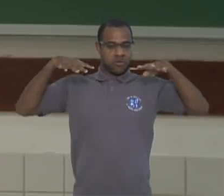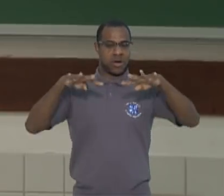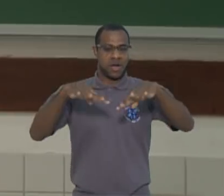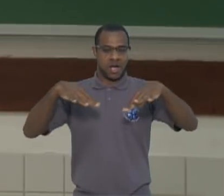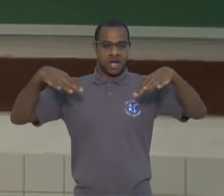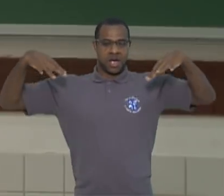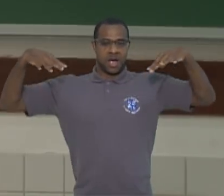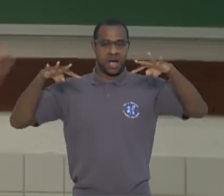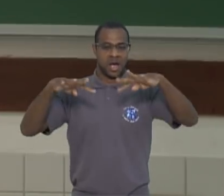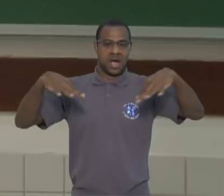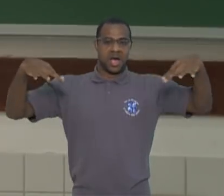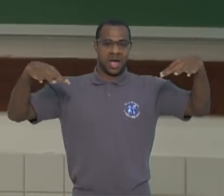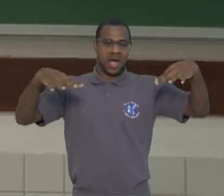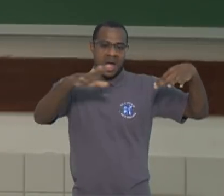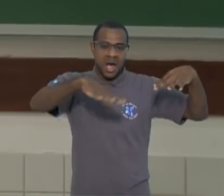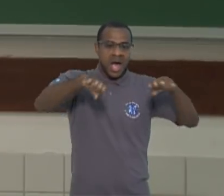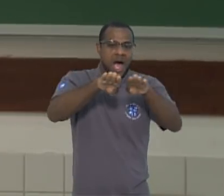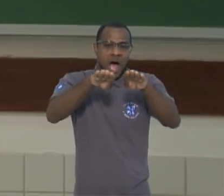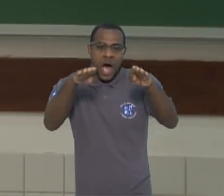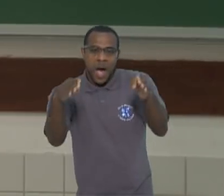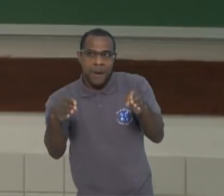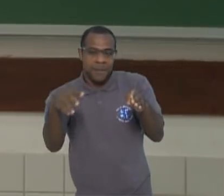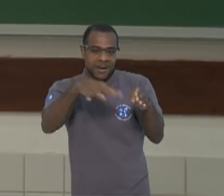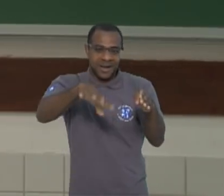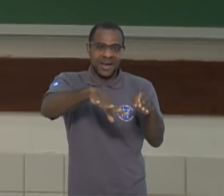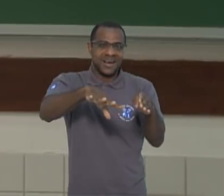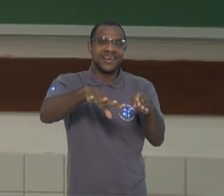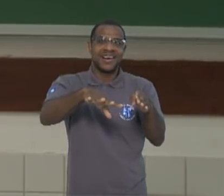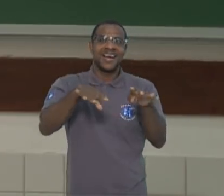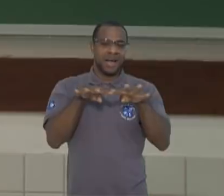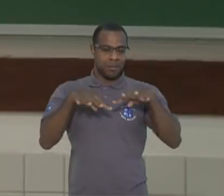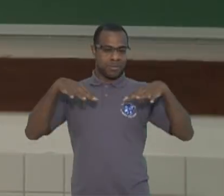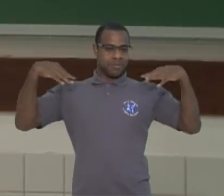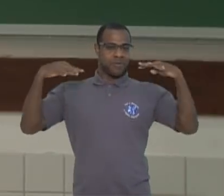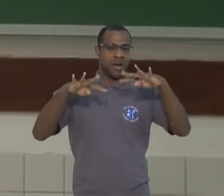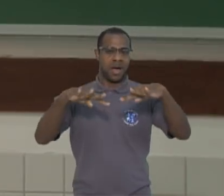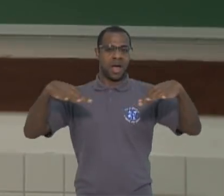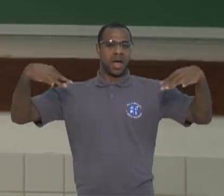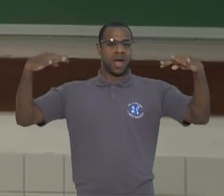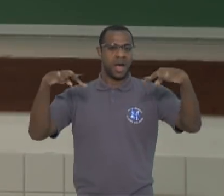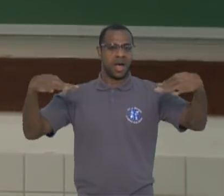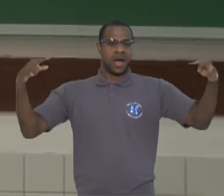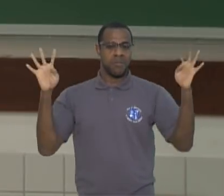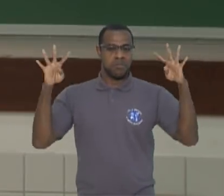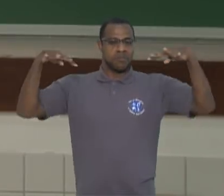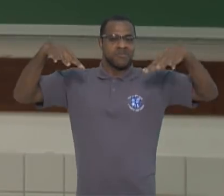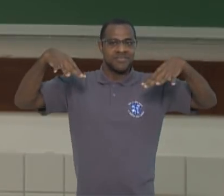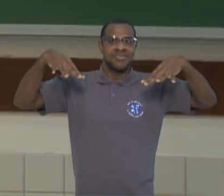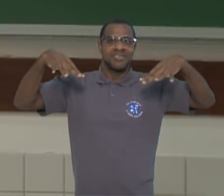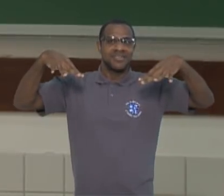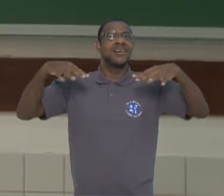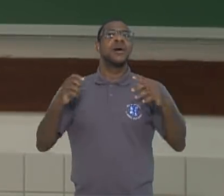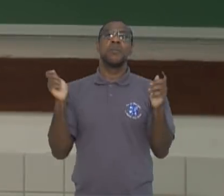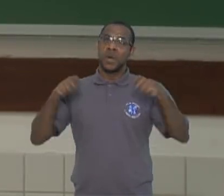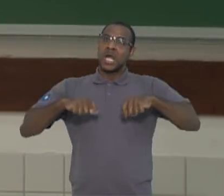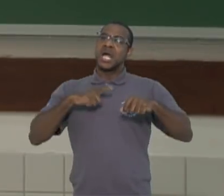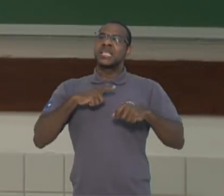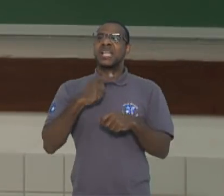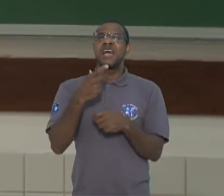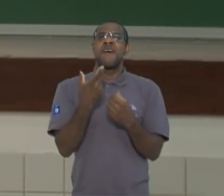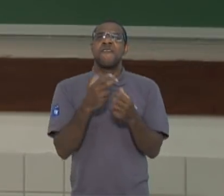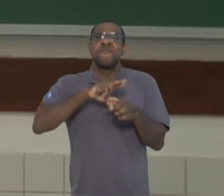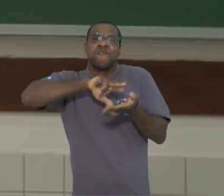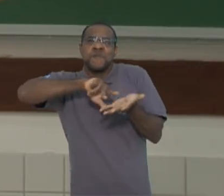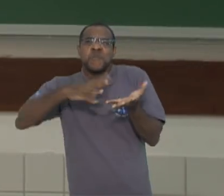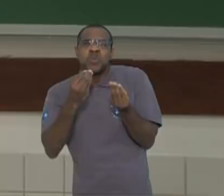no meio e a plateia ao redor, né? Podendo ter muitas pessoas, né, nessas plateias aí do teatro de